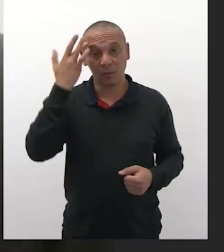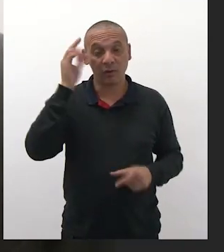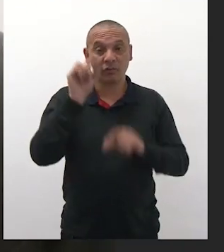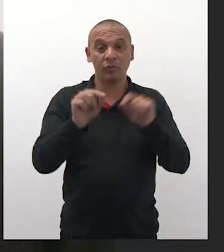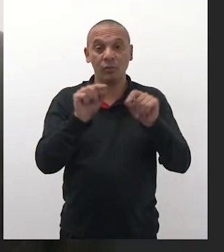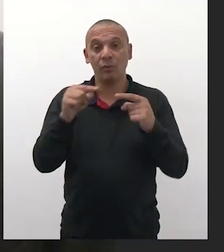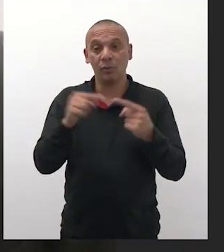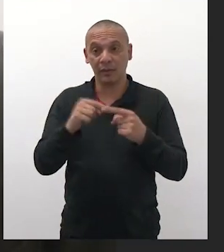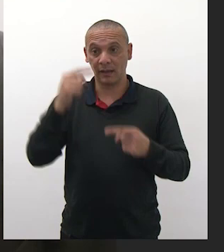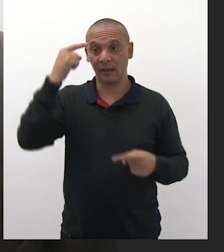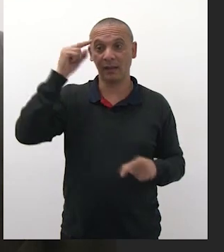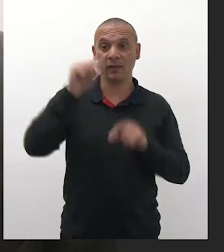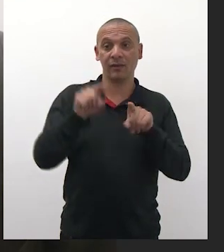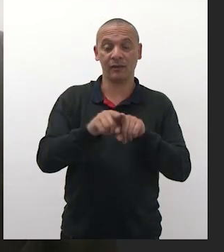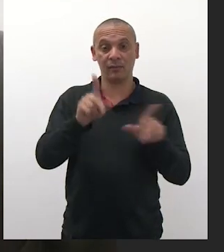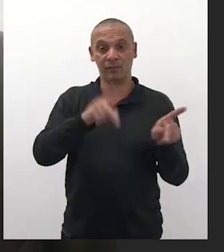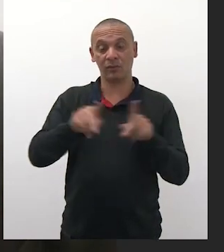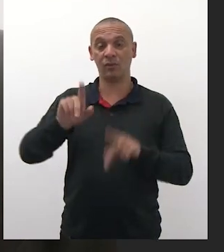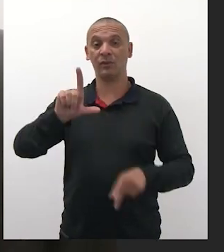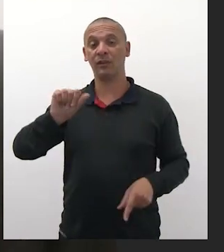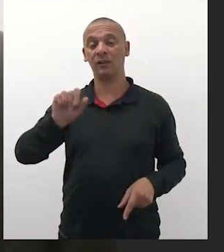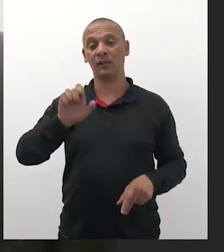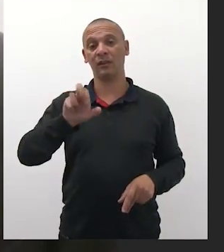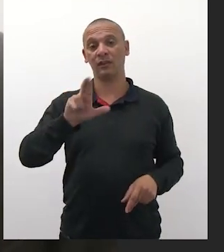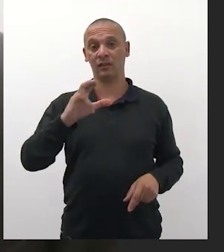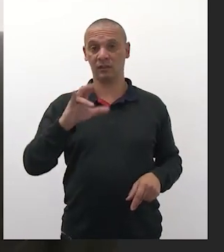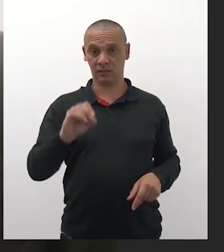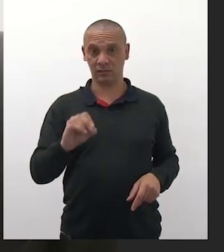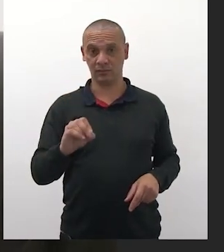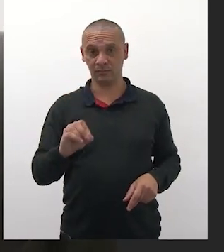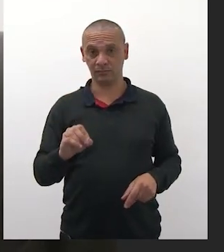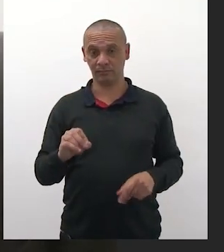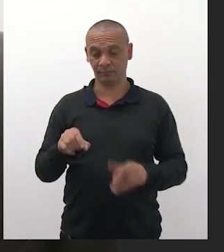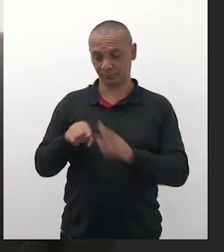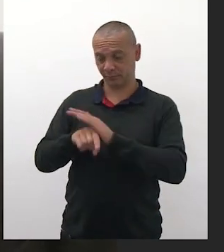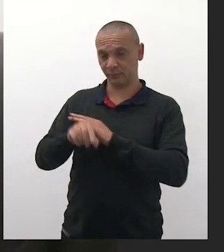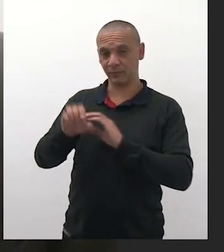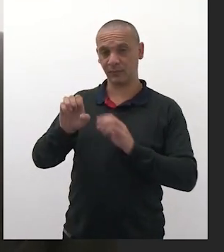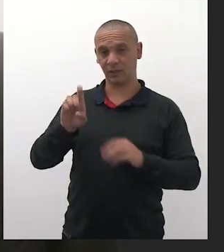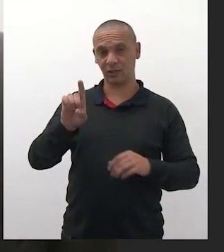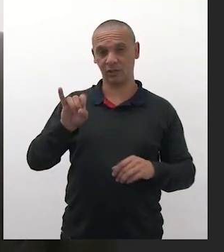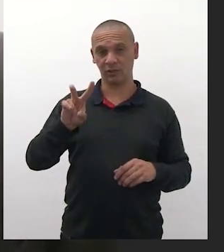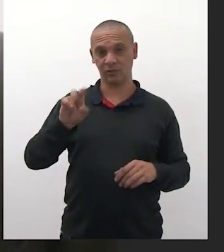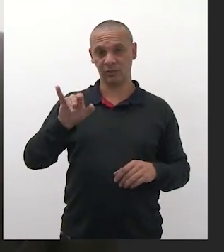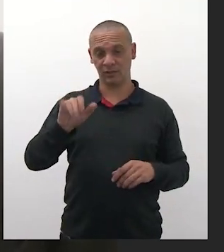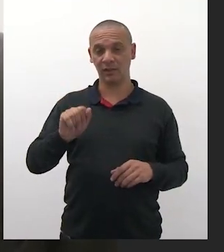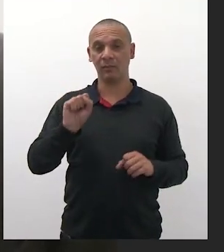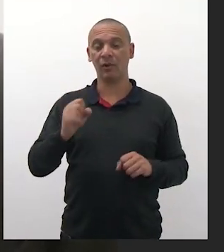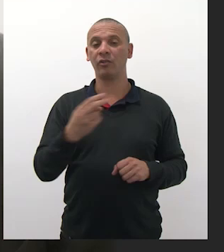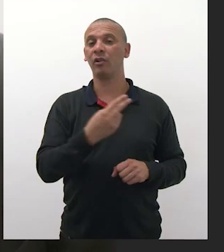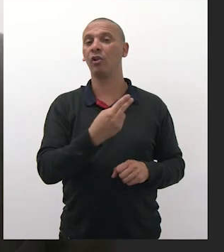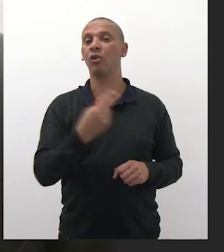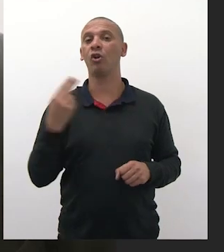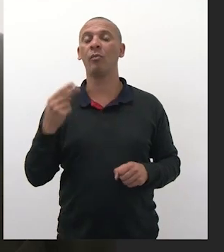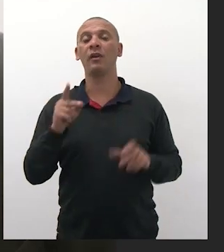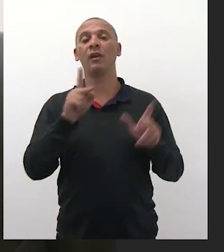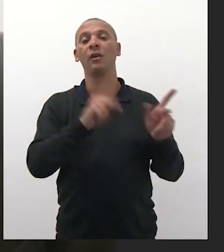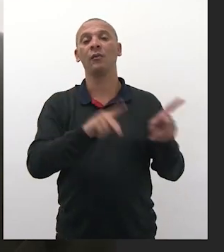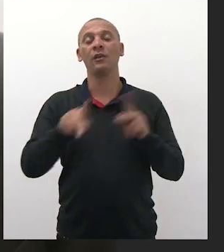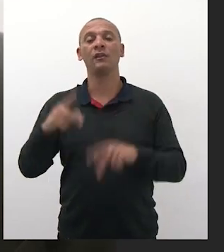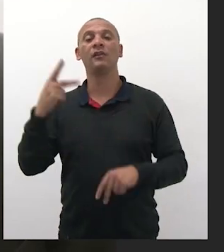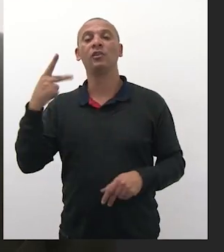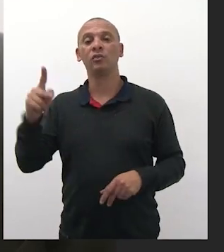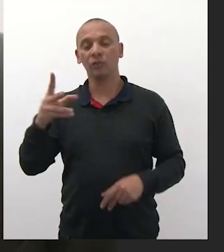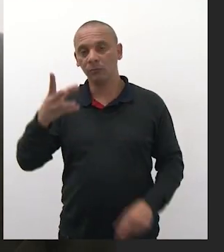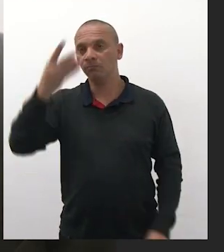ideia passou aqui, né? E professor Laércio, para a professora Edivane, você poderia dizer o nome da sua professora que